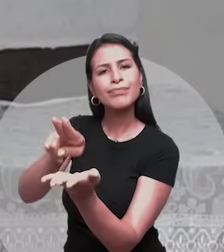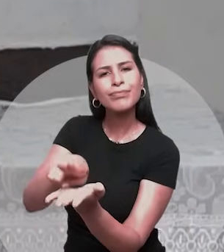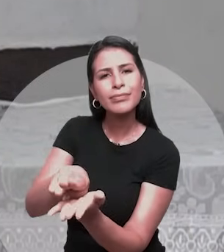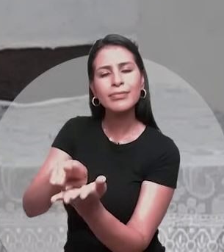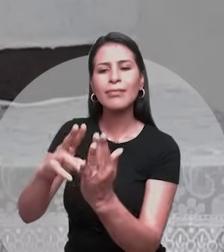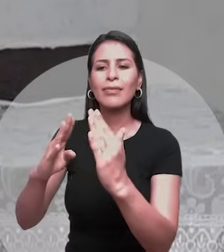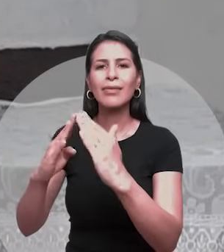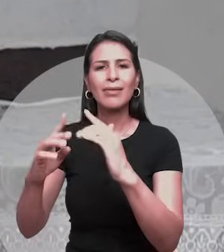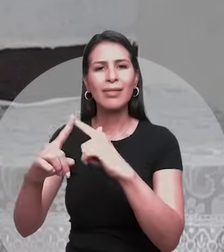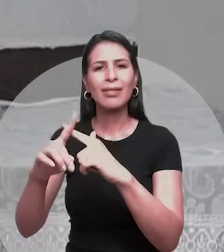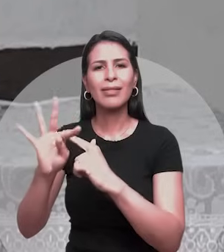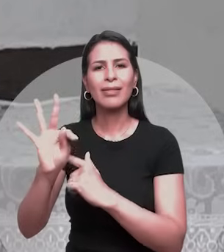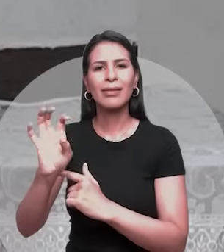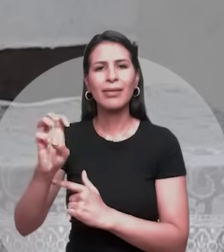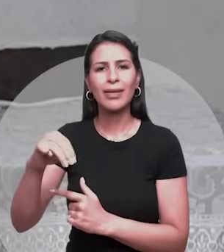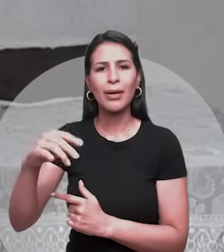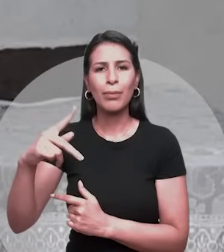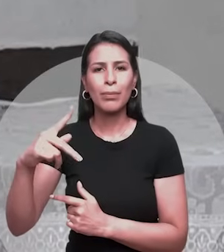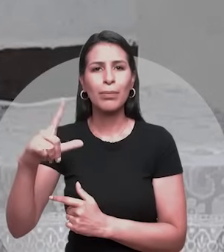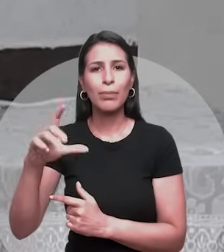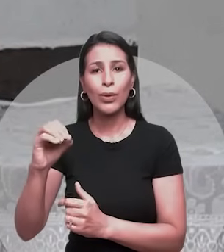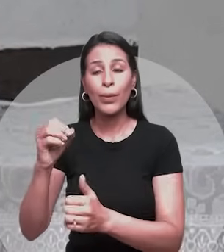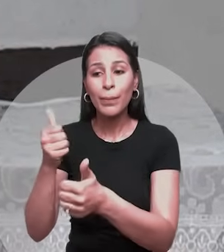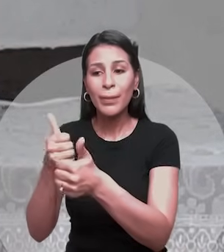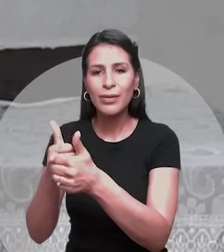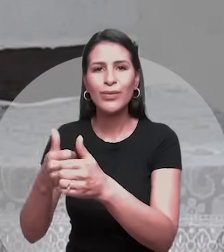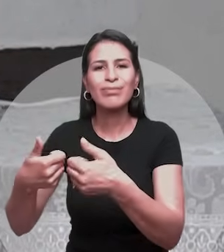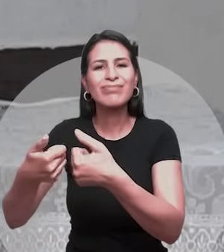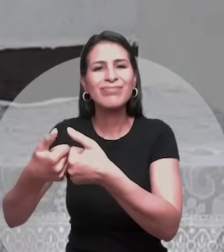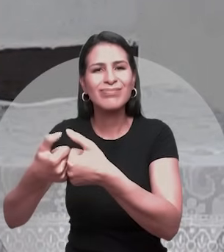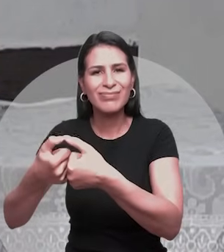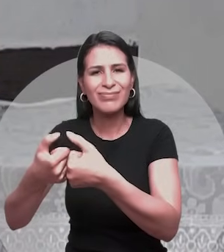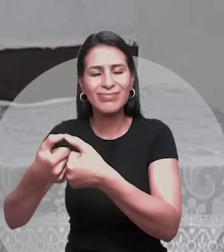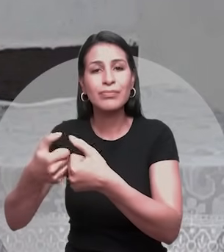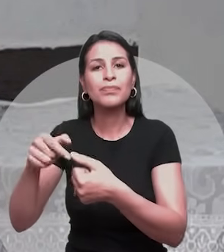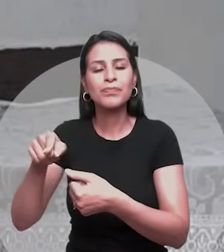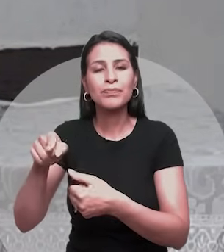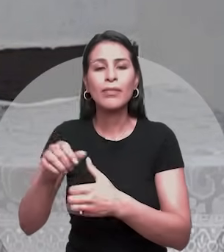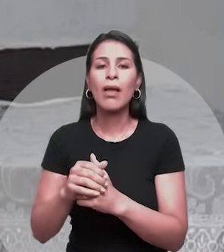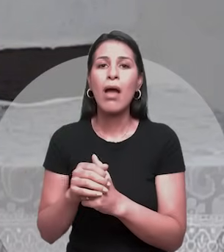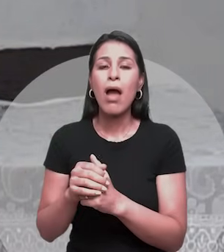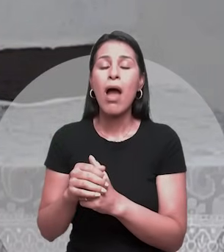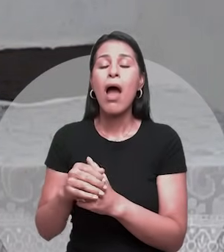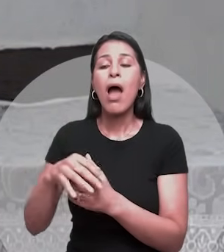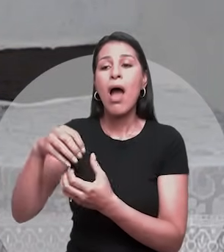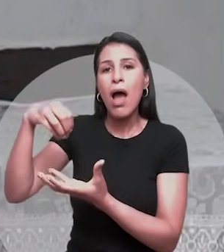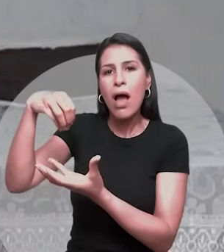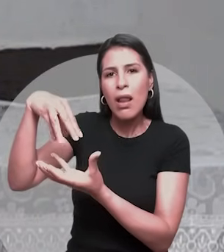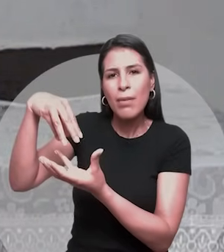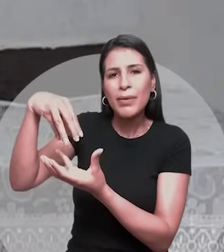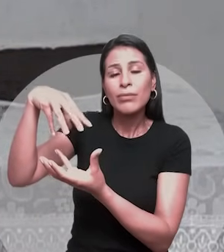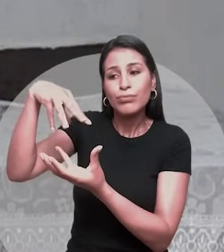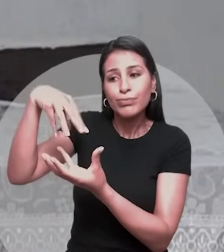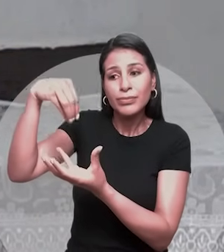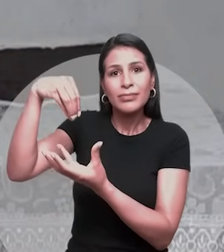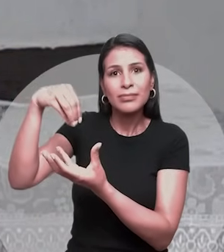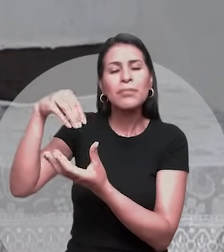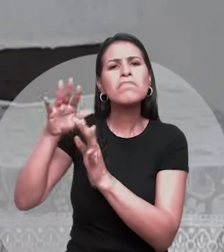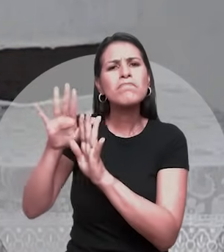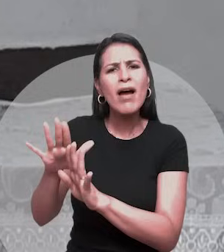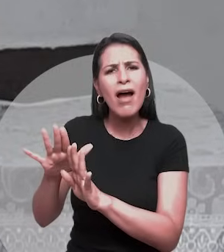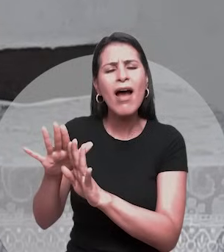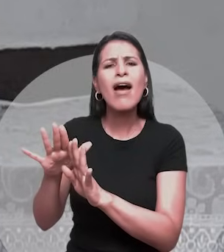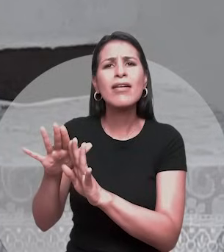do Senhor, onde estava a Arca da Aliança. E antes que a lâmpada de Deus se apagasse, o Senhor chamou